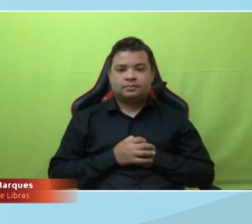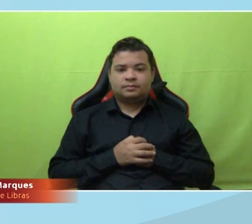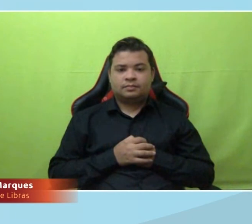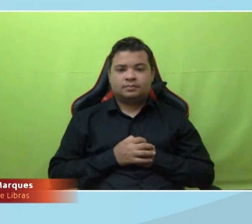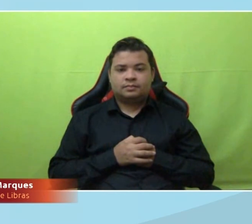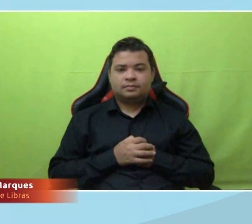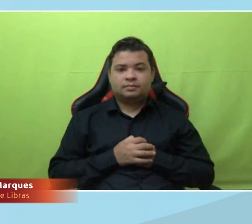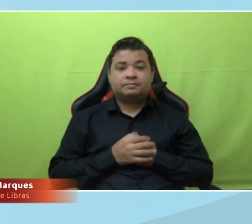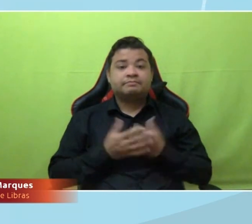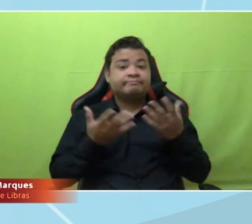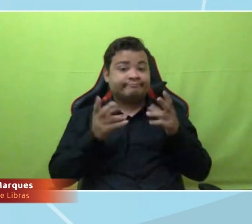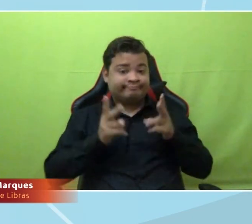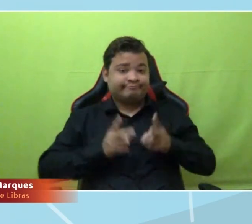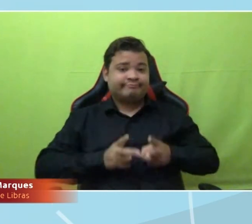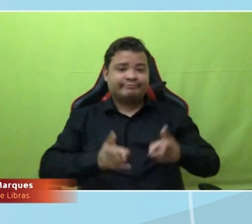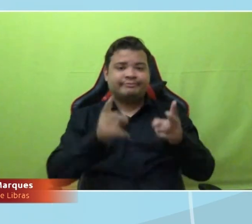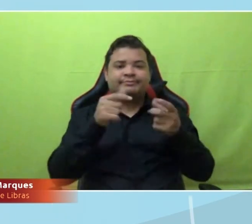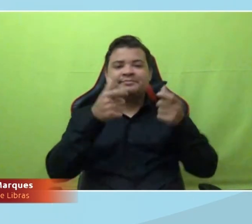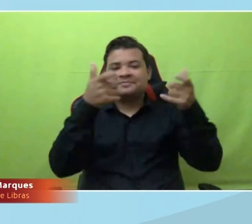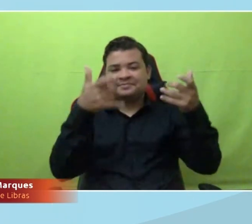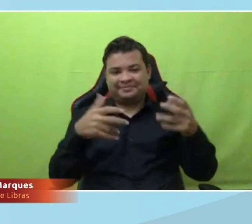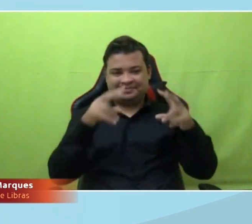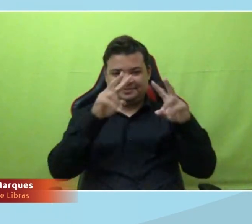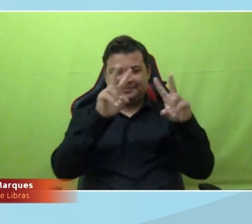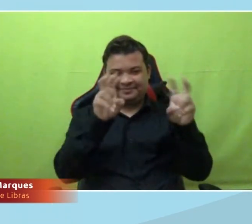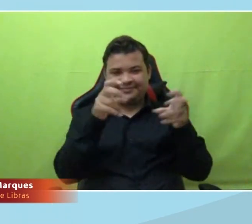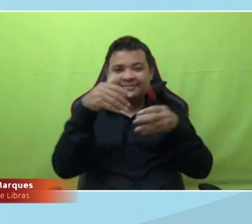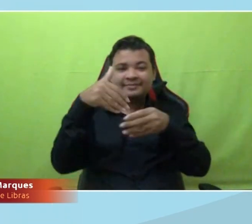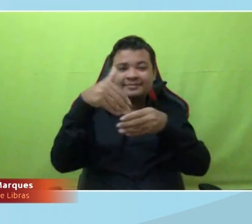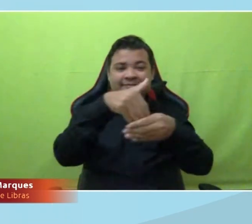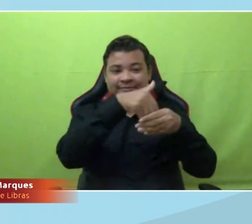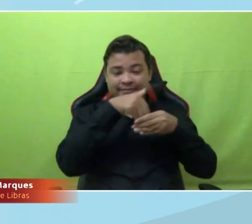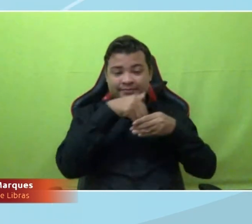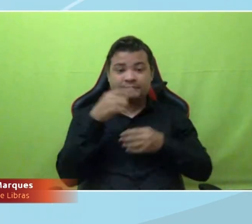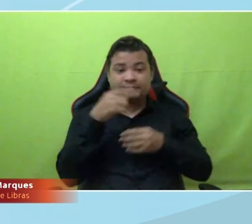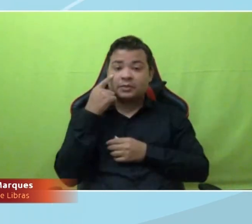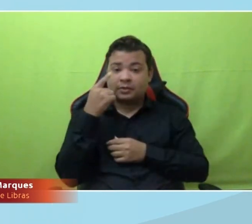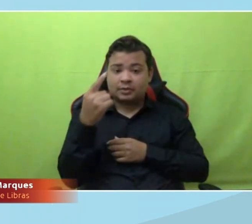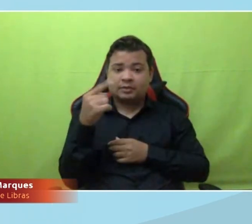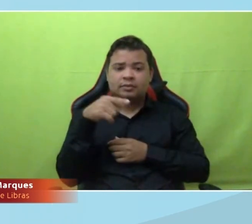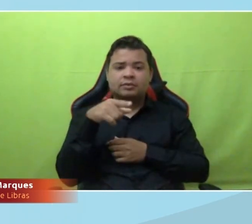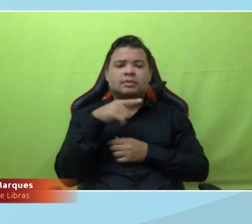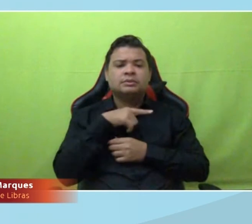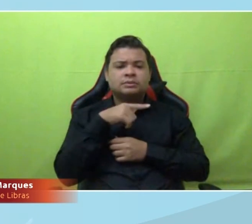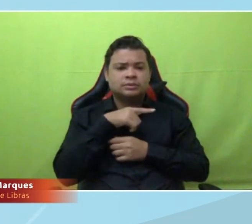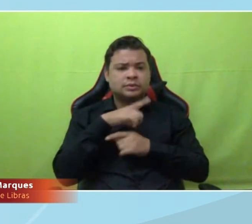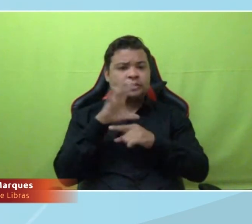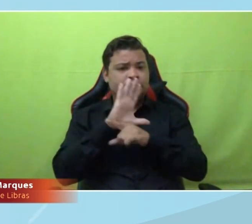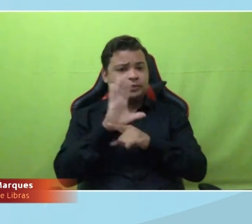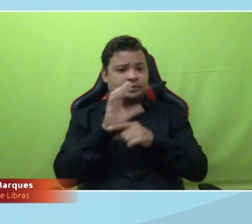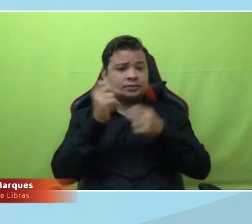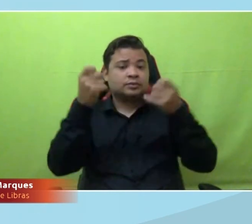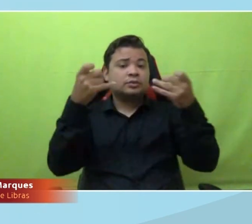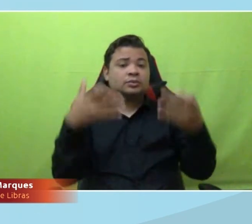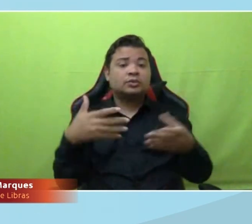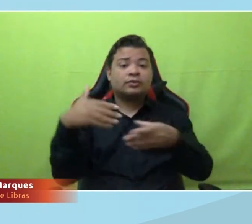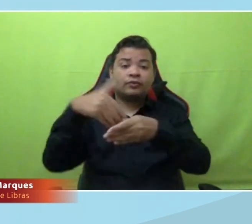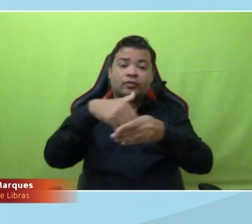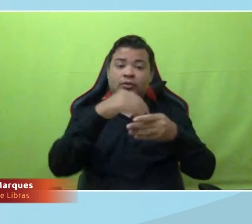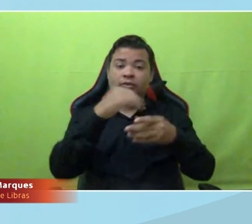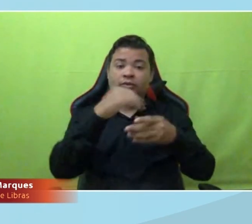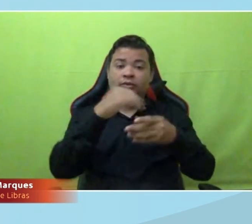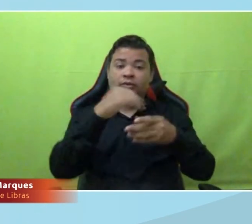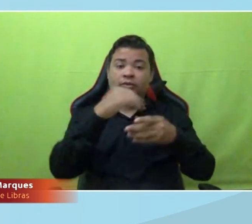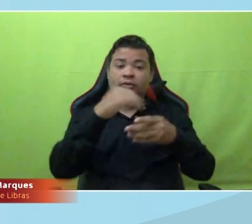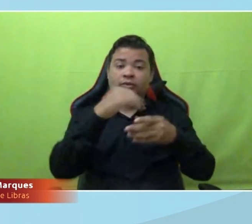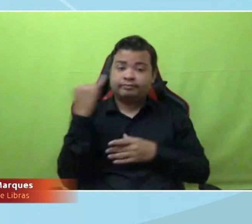E a gente continua falando sobre eleições, né? Você acabou de ver aí um conteúdo falando da importância do voto, e o voto